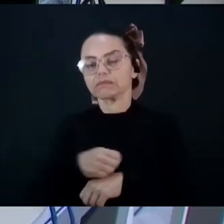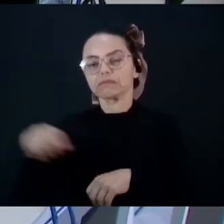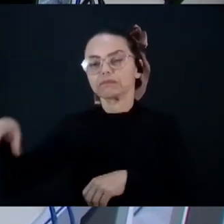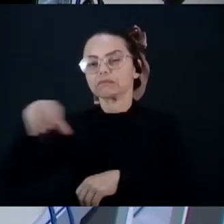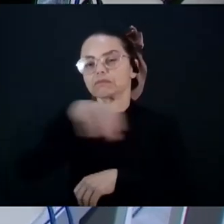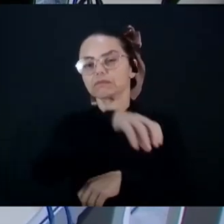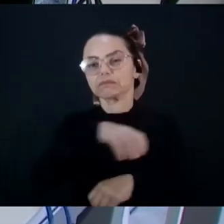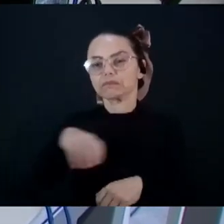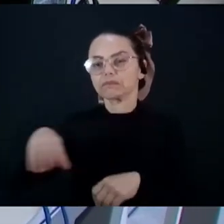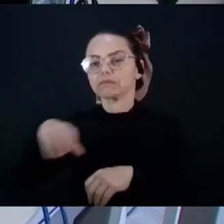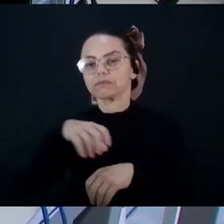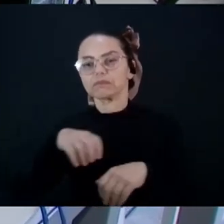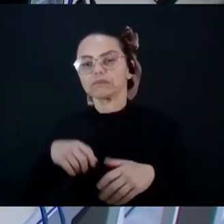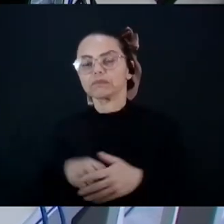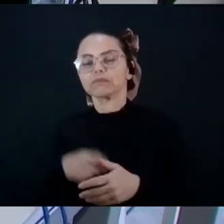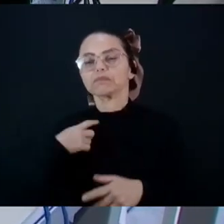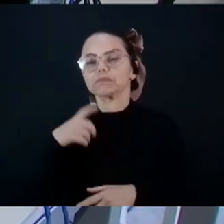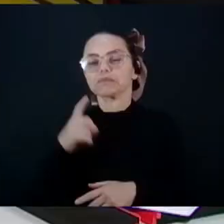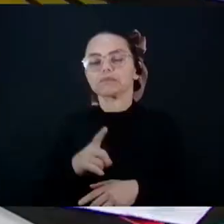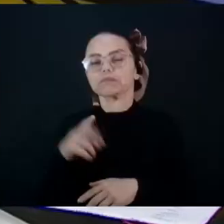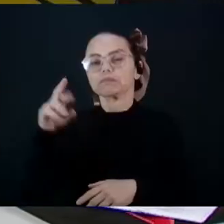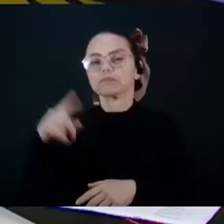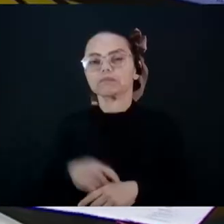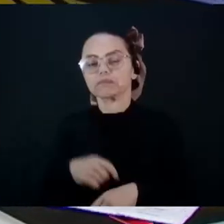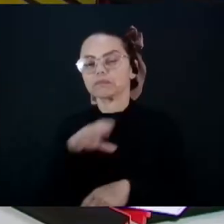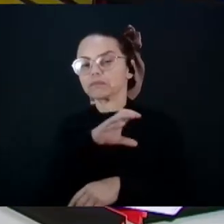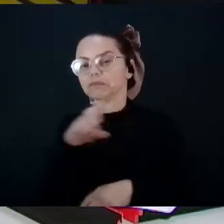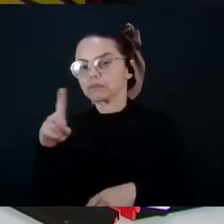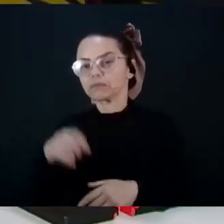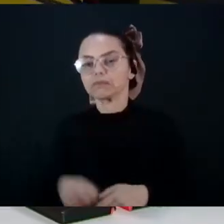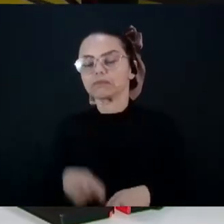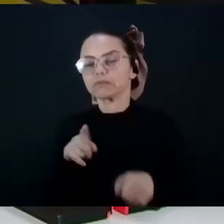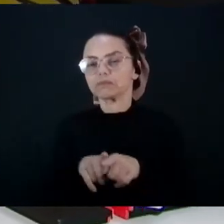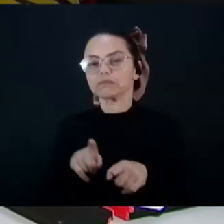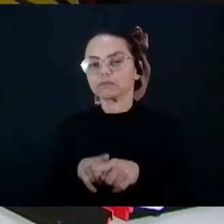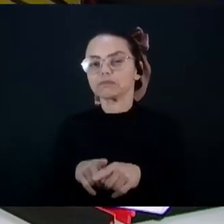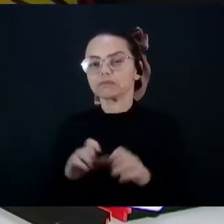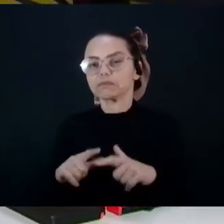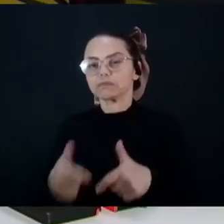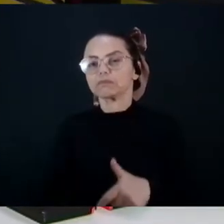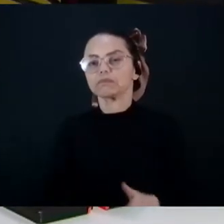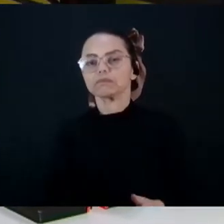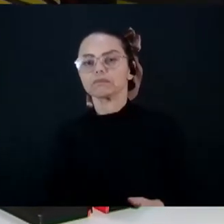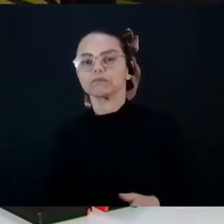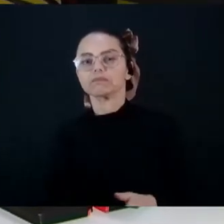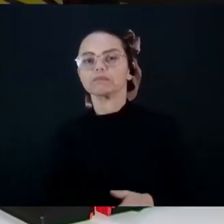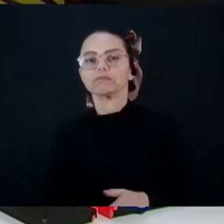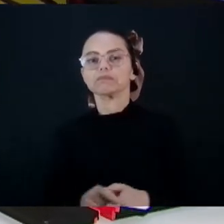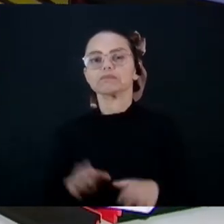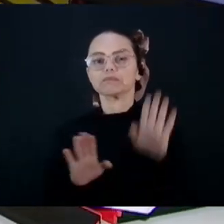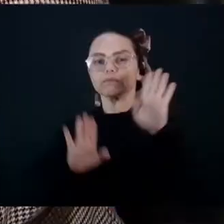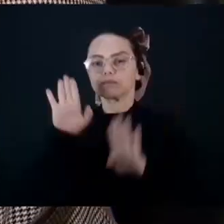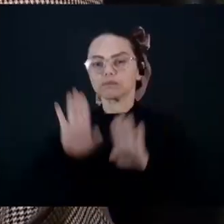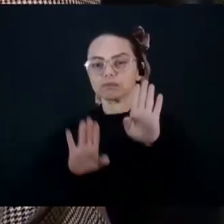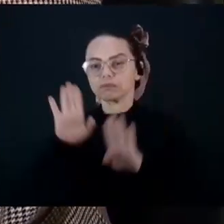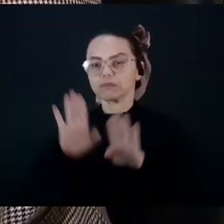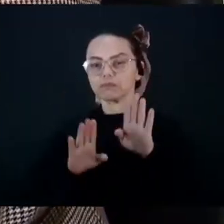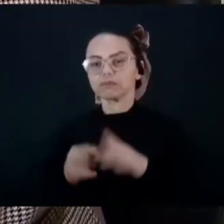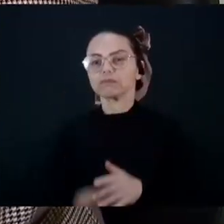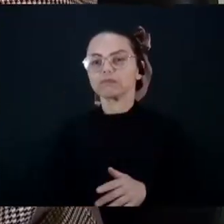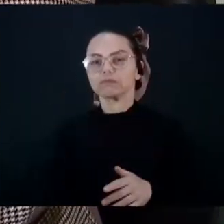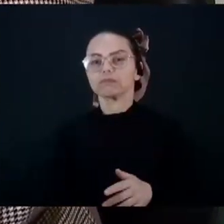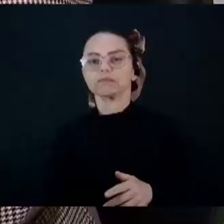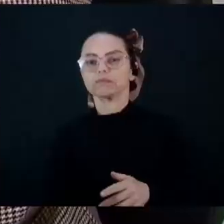diferentes diretorias e coordenadorias, com atuação em áreas como licitações, finanças,